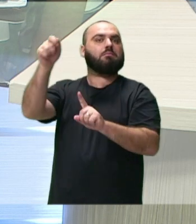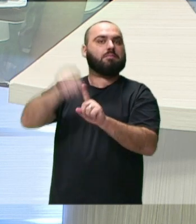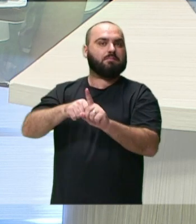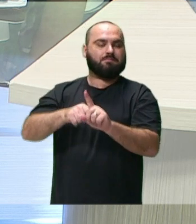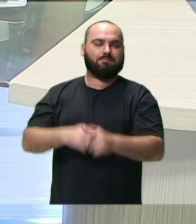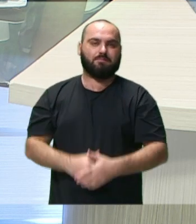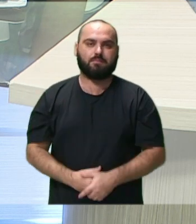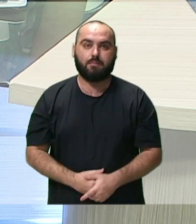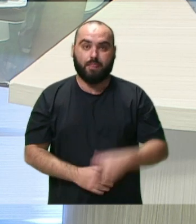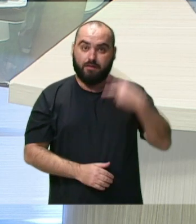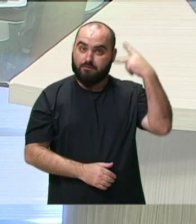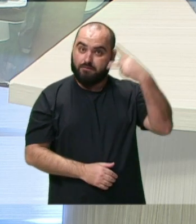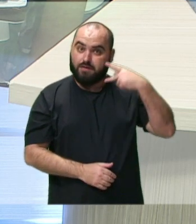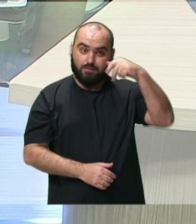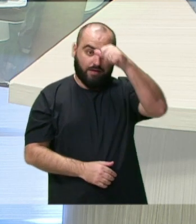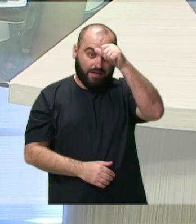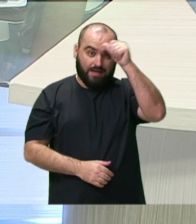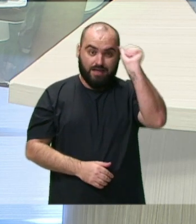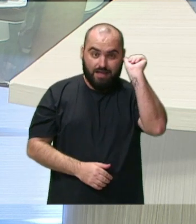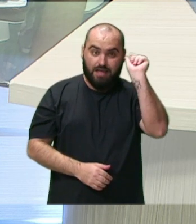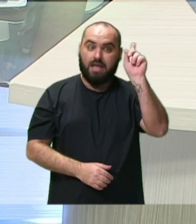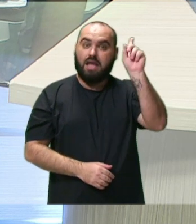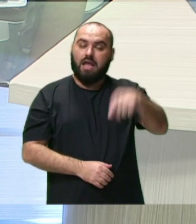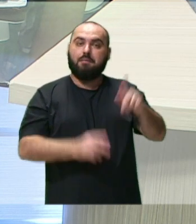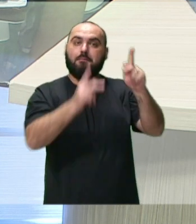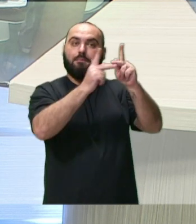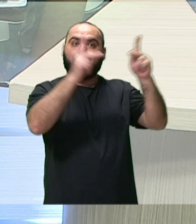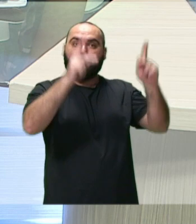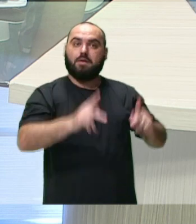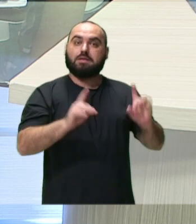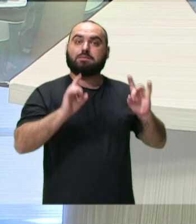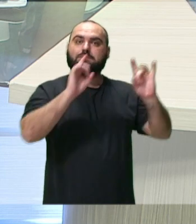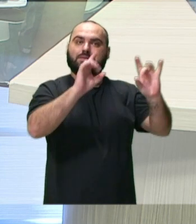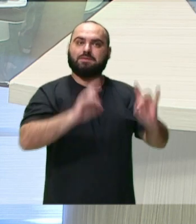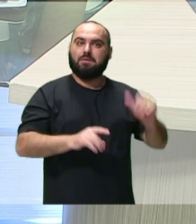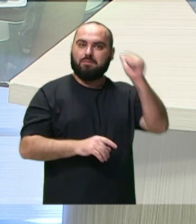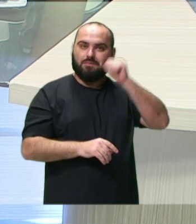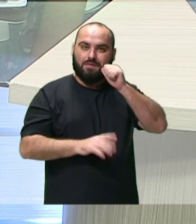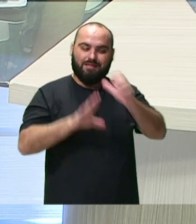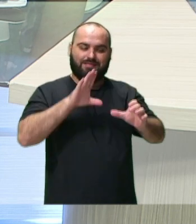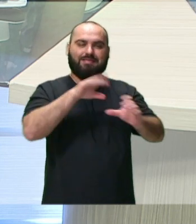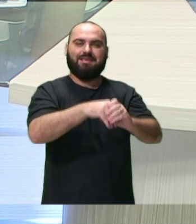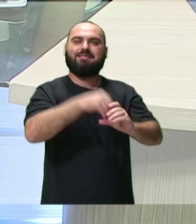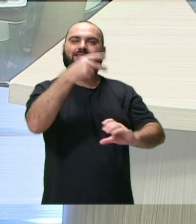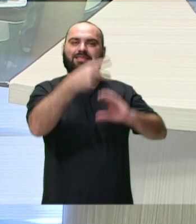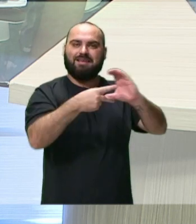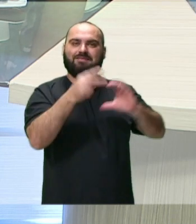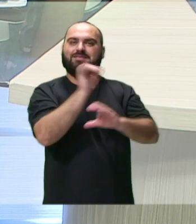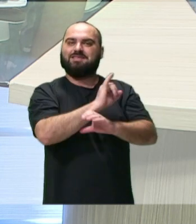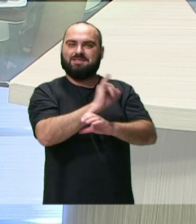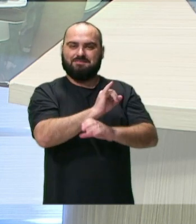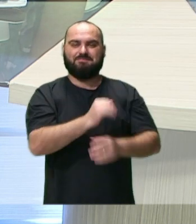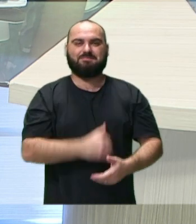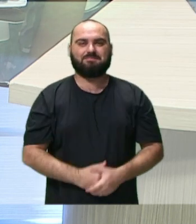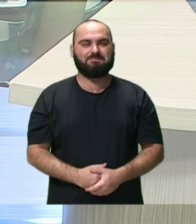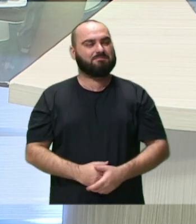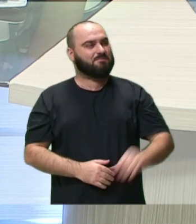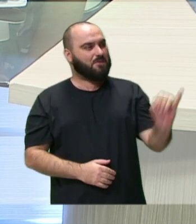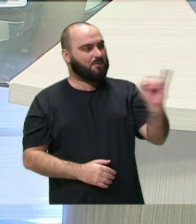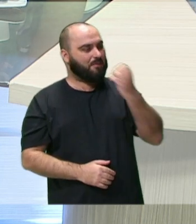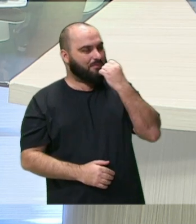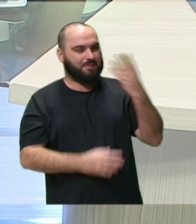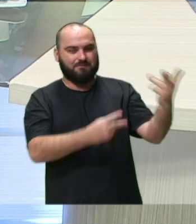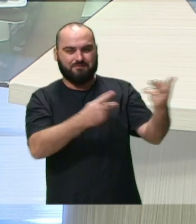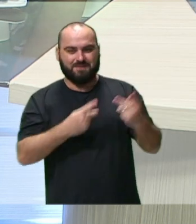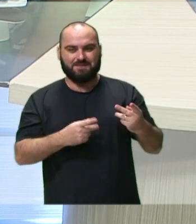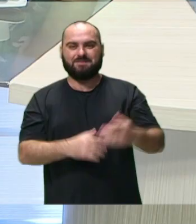A vereadora Ana Carolina é a Procuradora Especial da Mulher da Câmara de Vereadores de Itajaí. Olá, vereadora,